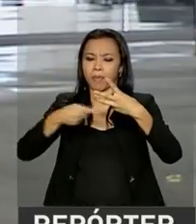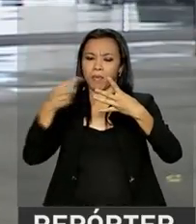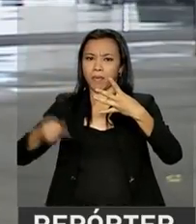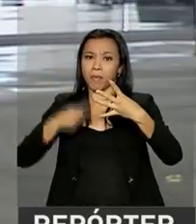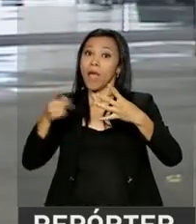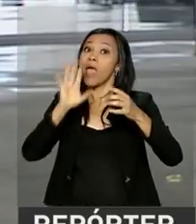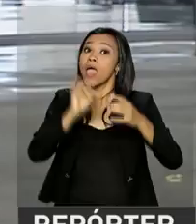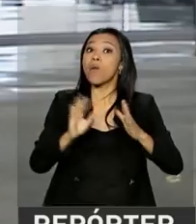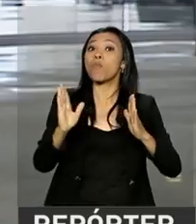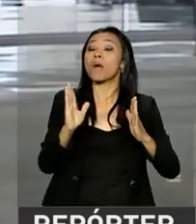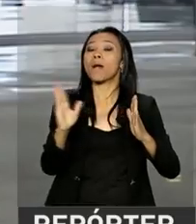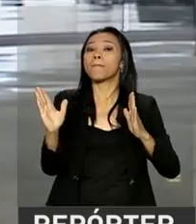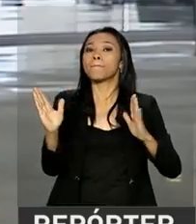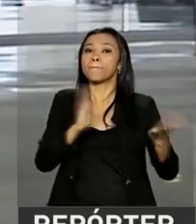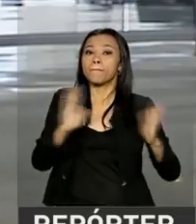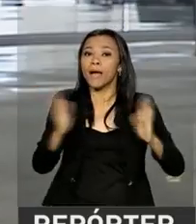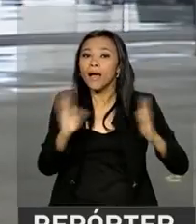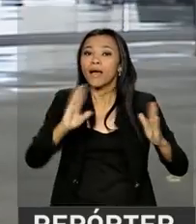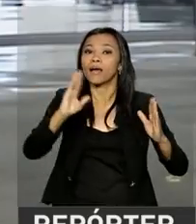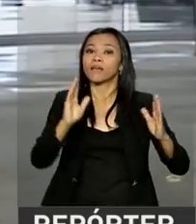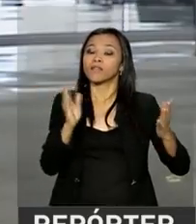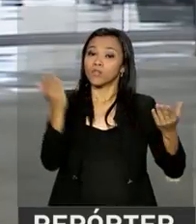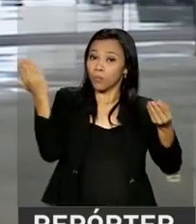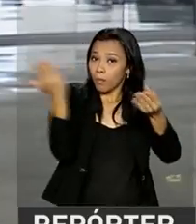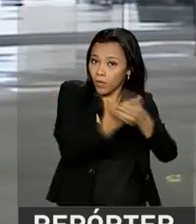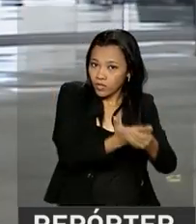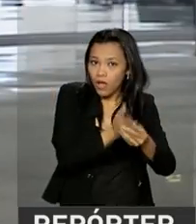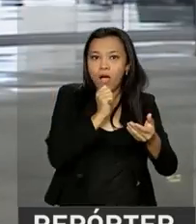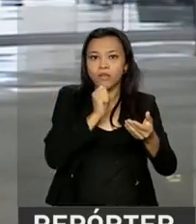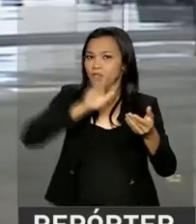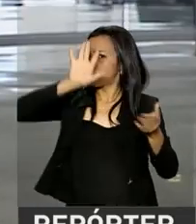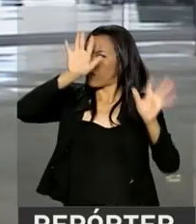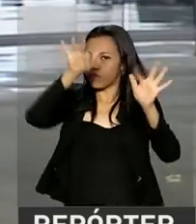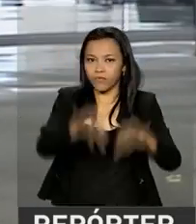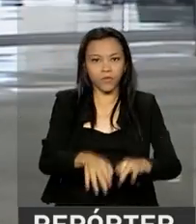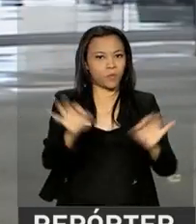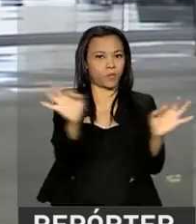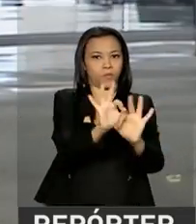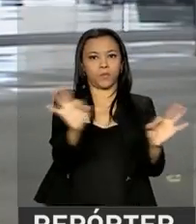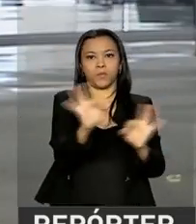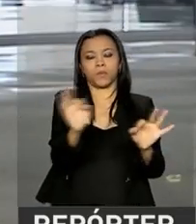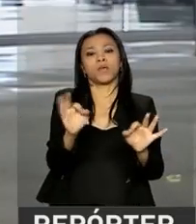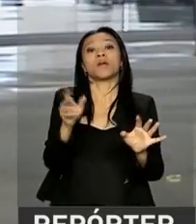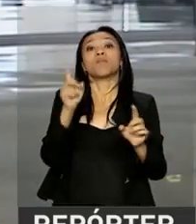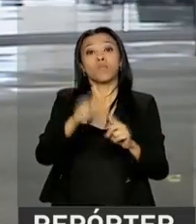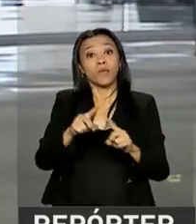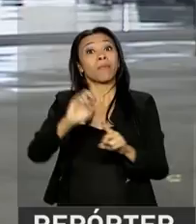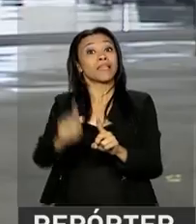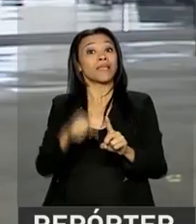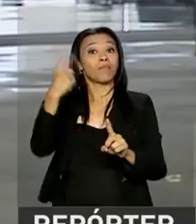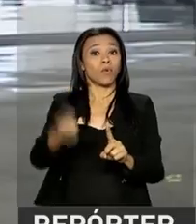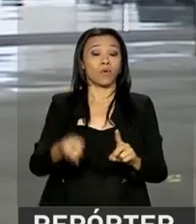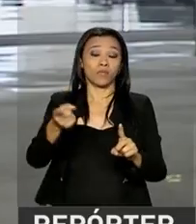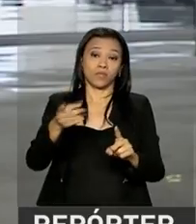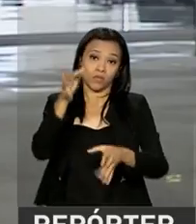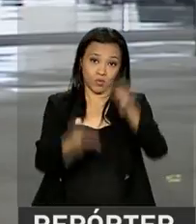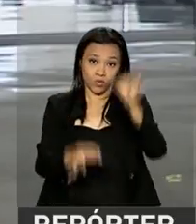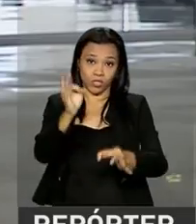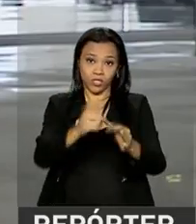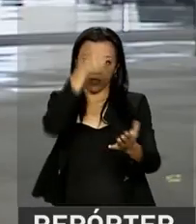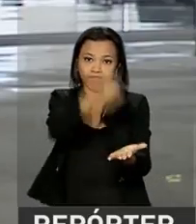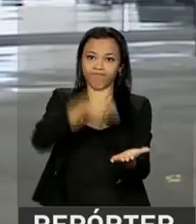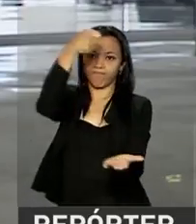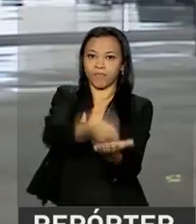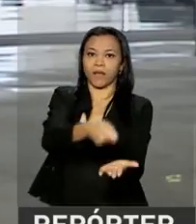parte do processo de investigação já que só a decisão final da justiça pode considerar alguém culpado perguntado sobre a